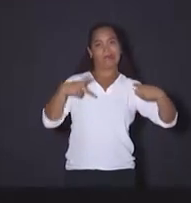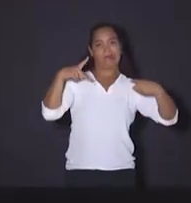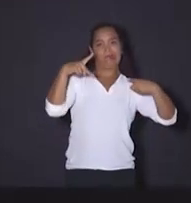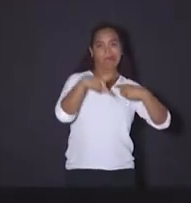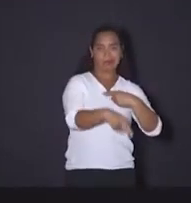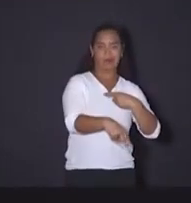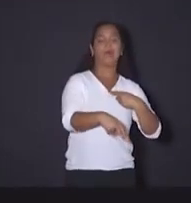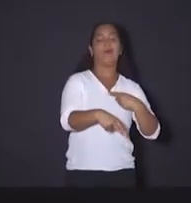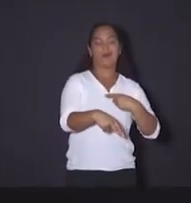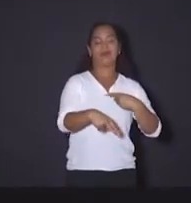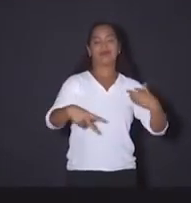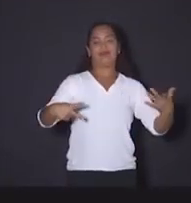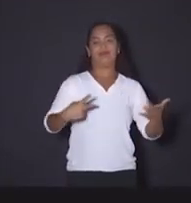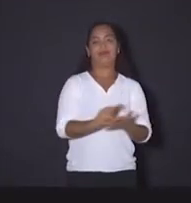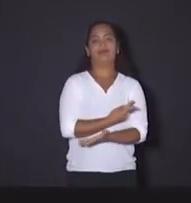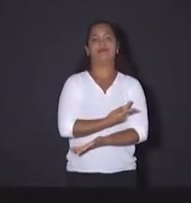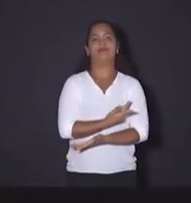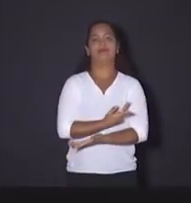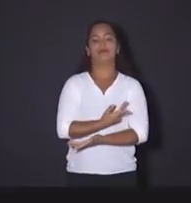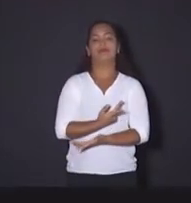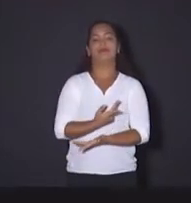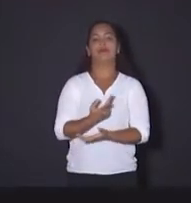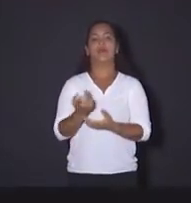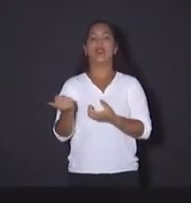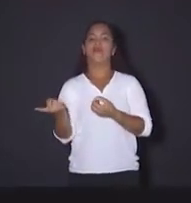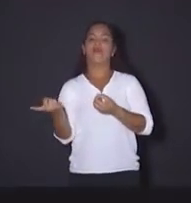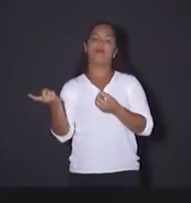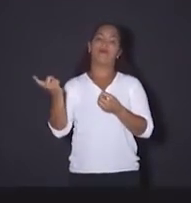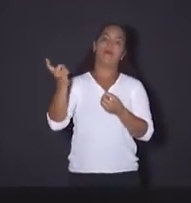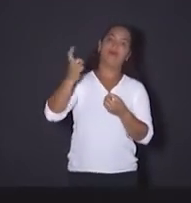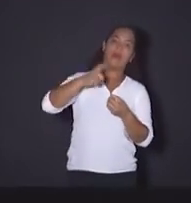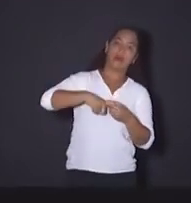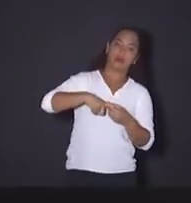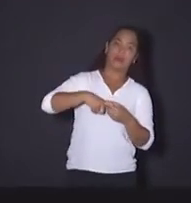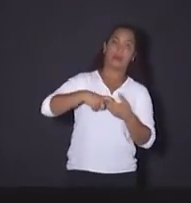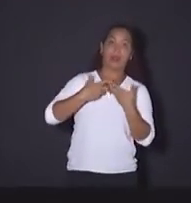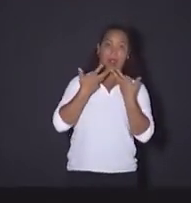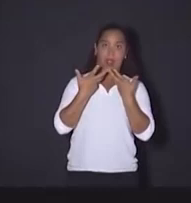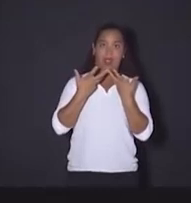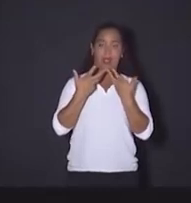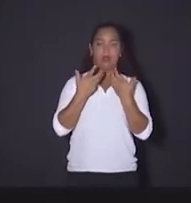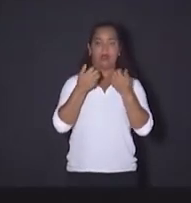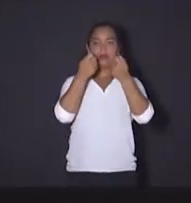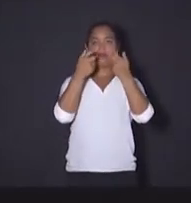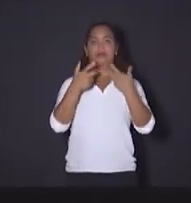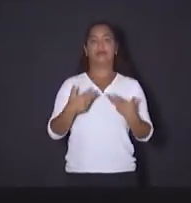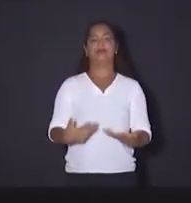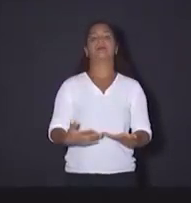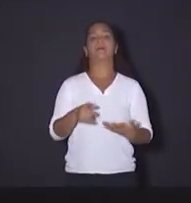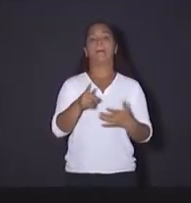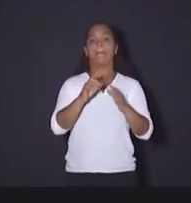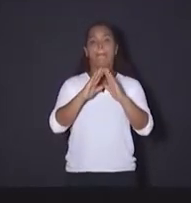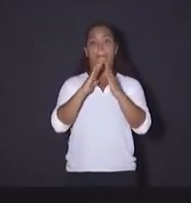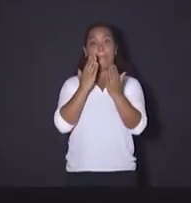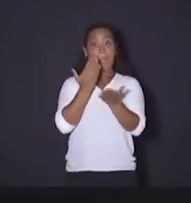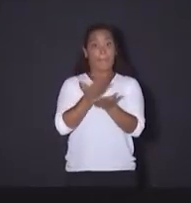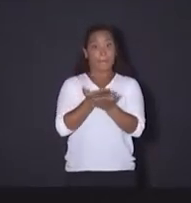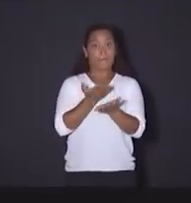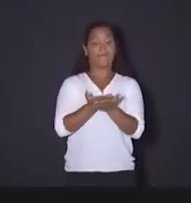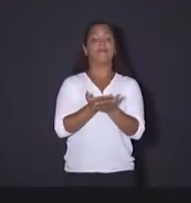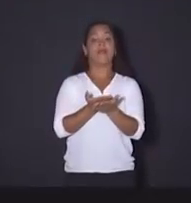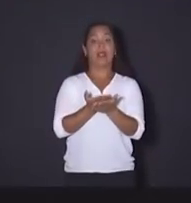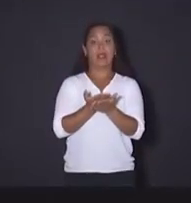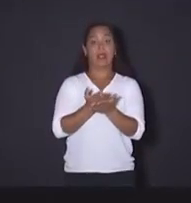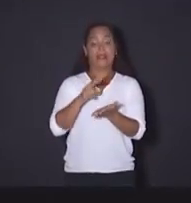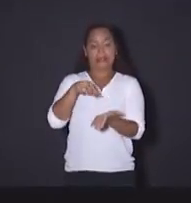militar, se retomou, e é nesse ponto que eu quero chegar. Essa escola funcionou como resistência,